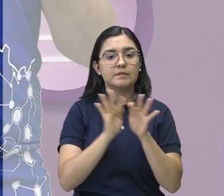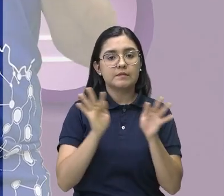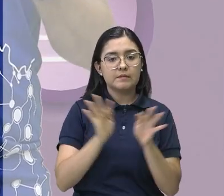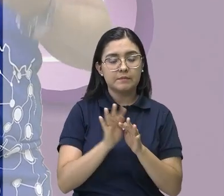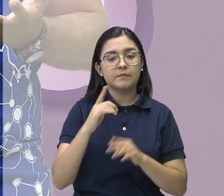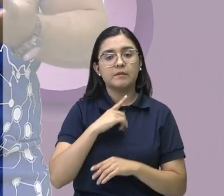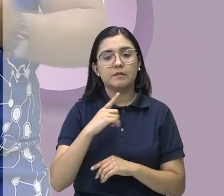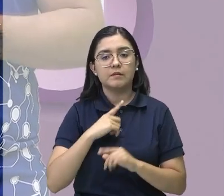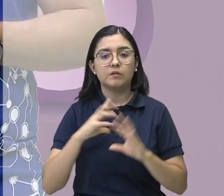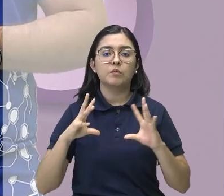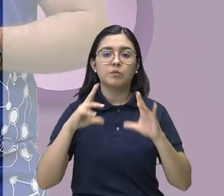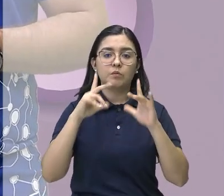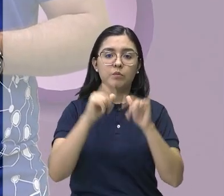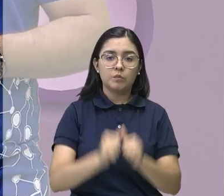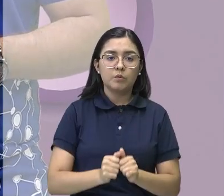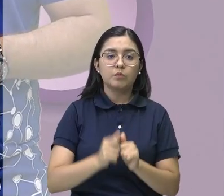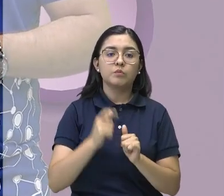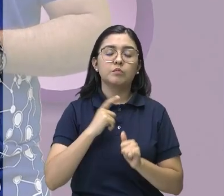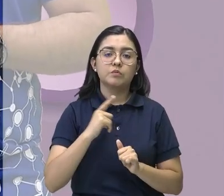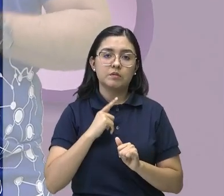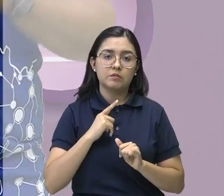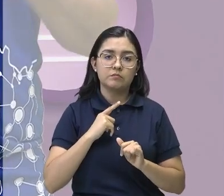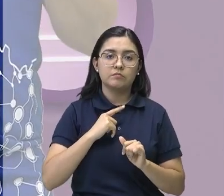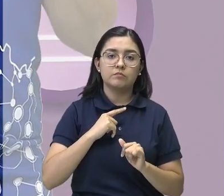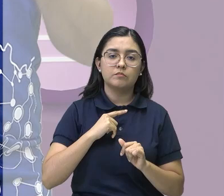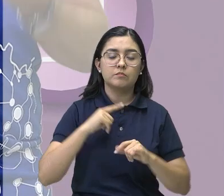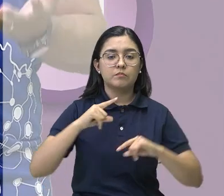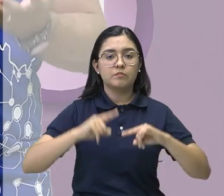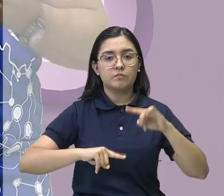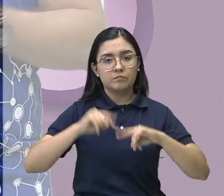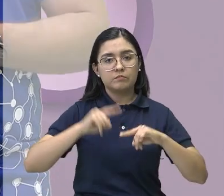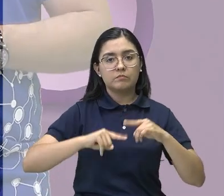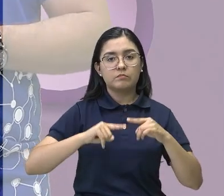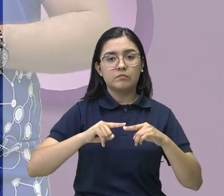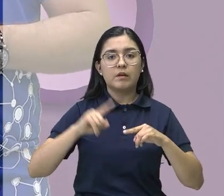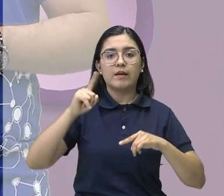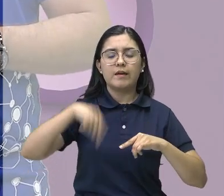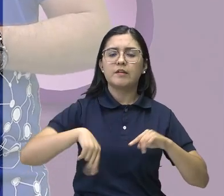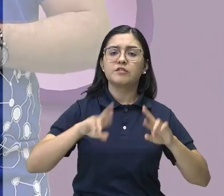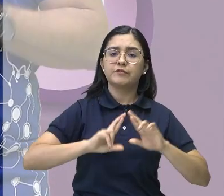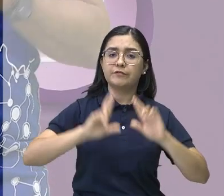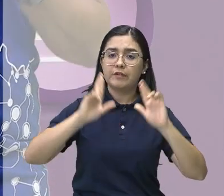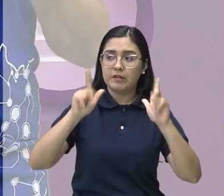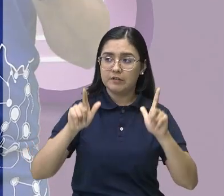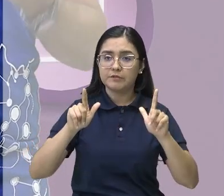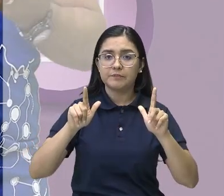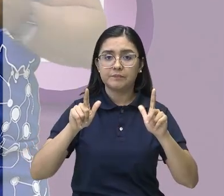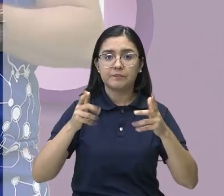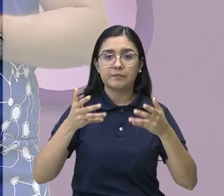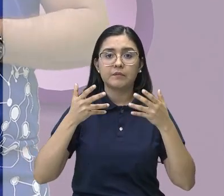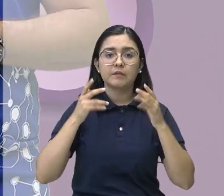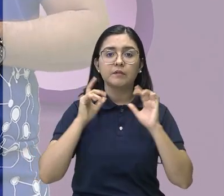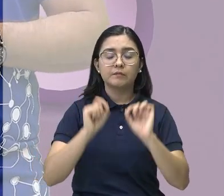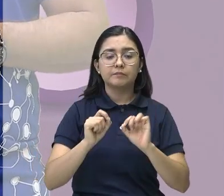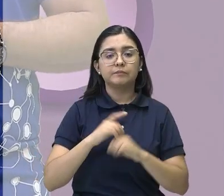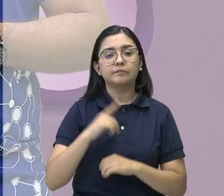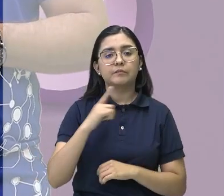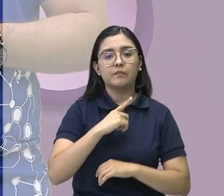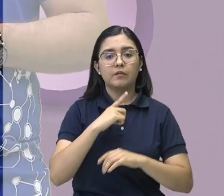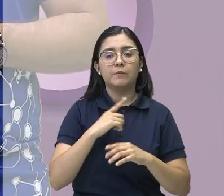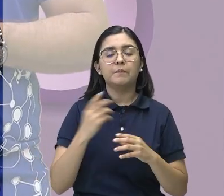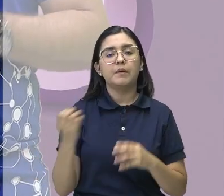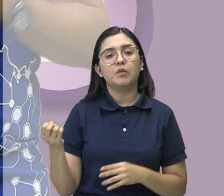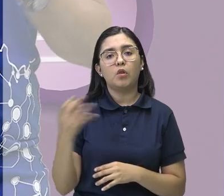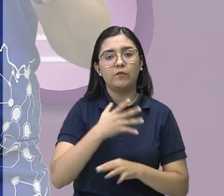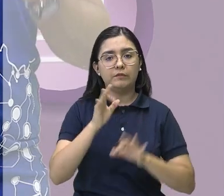nós temos todos os elementos distintos, ou seja, diferentes, tá bom? Então, nós queremos ali obter uma